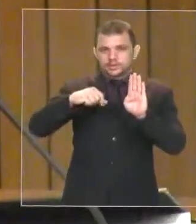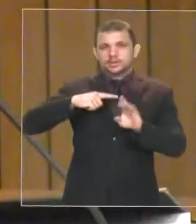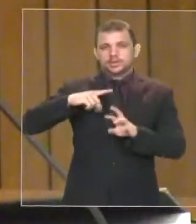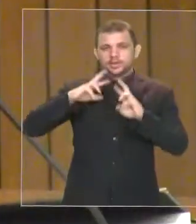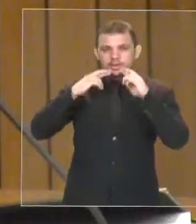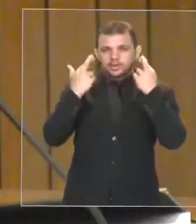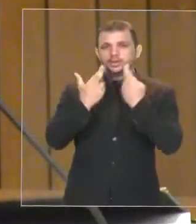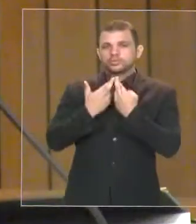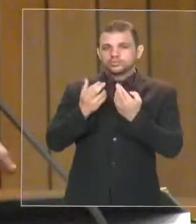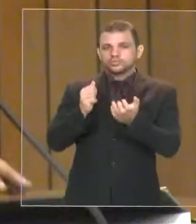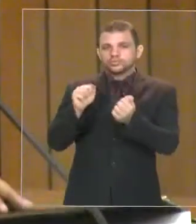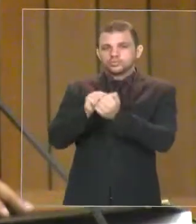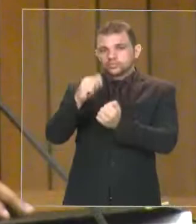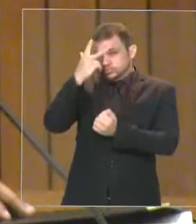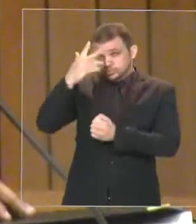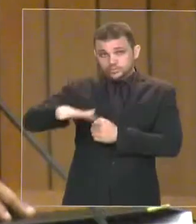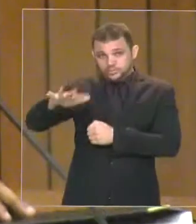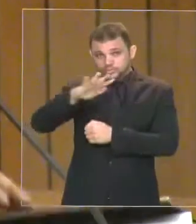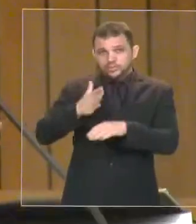Realizamos uma audiência pública.